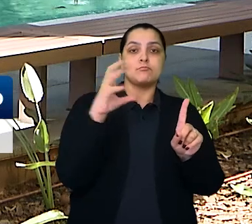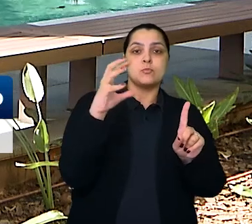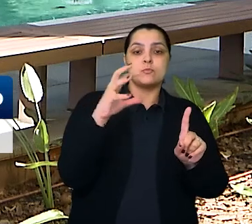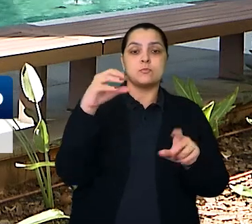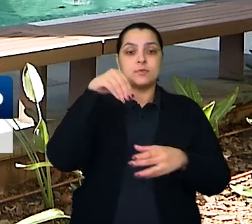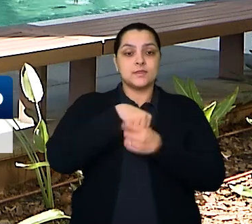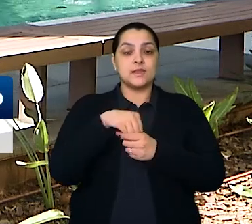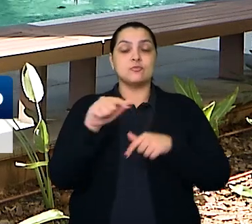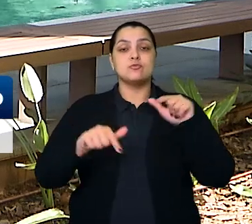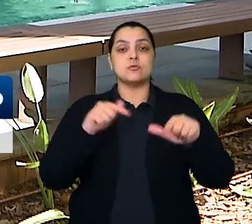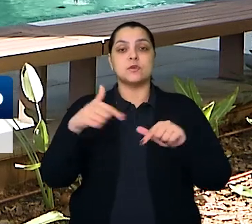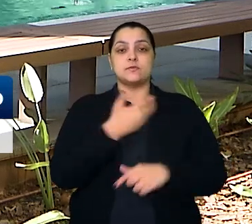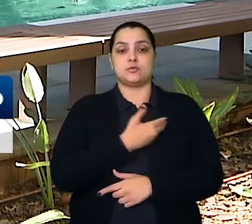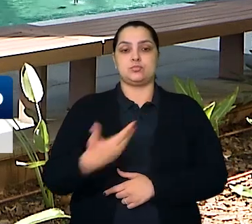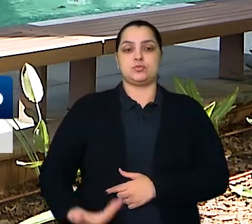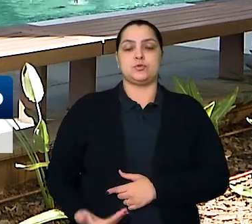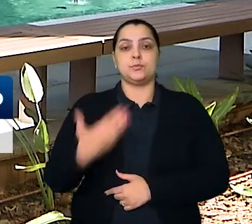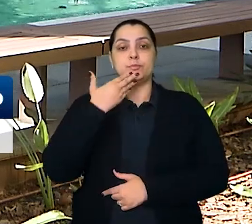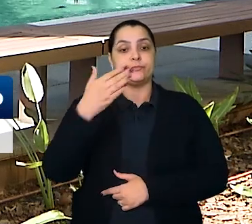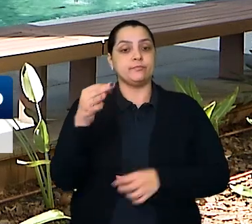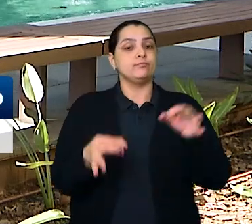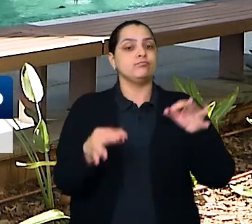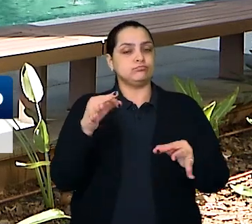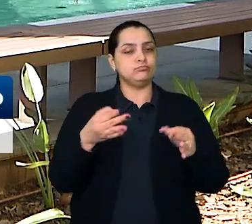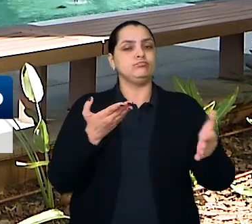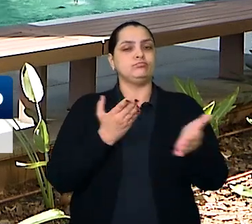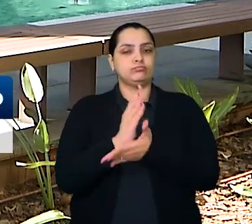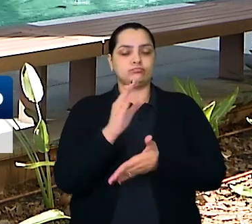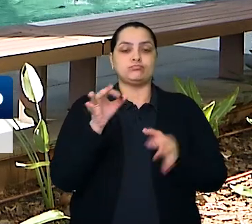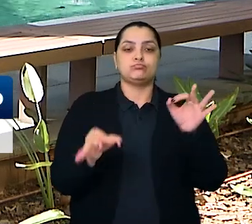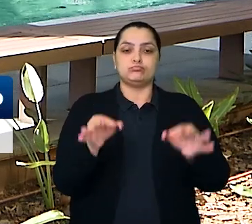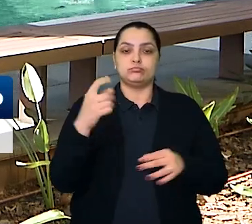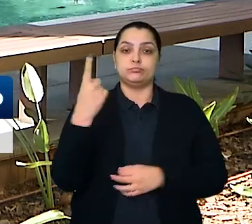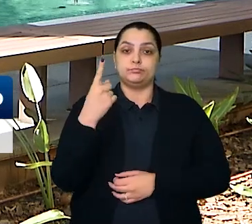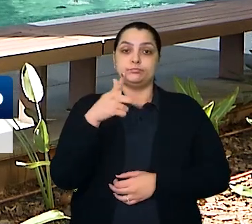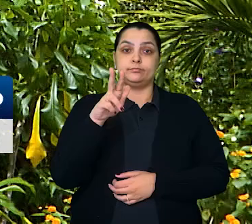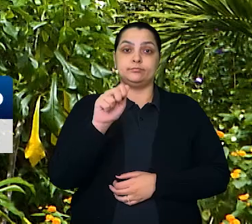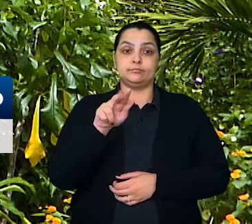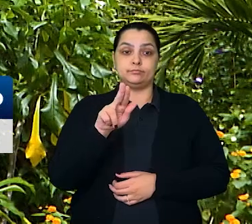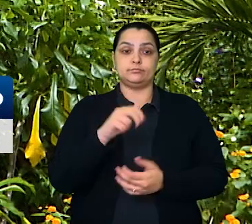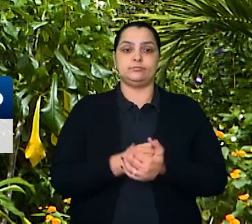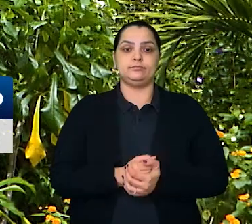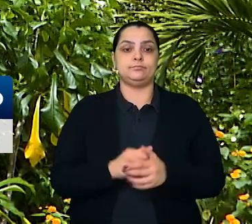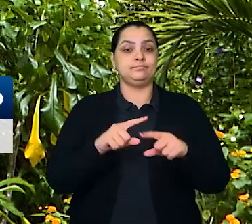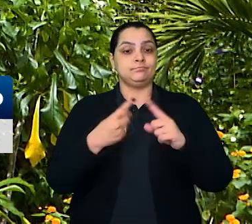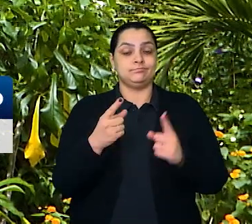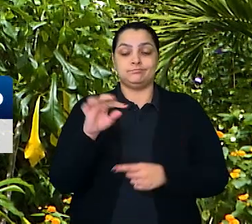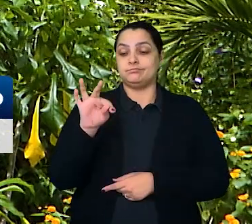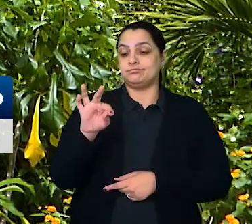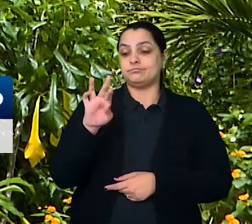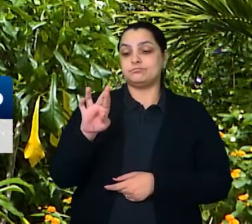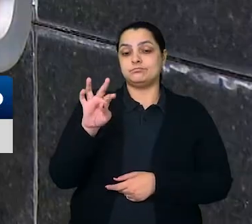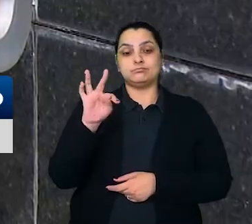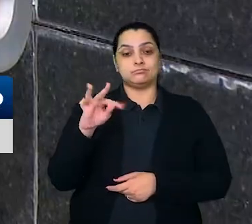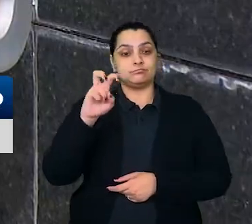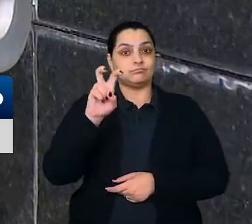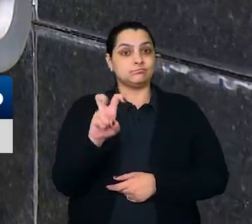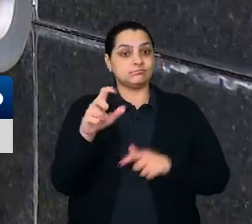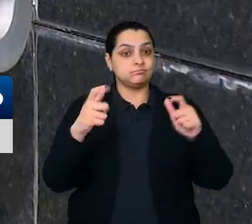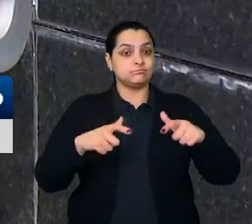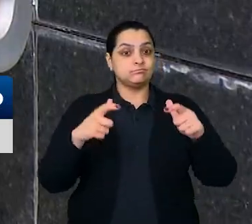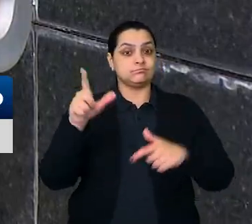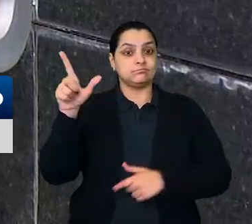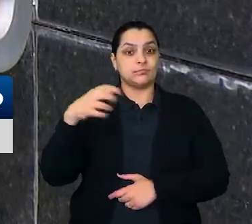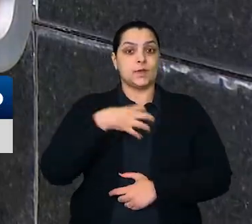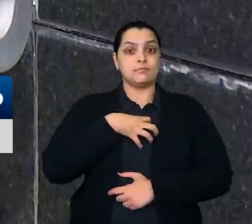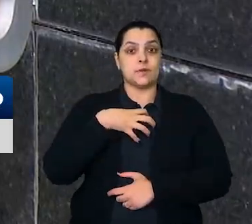no serviço público. O pedido foi julgado procedente pelo juízo de primeiro grau. Mas o Tribunal Regional do Trabalho da 5ª Região,